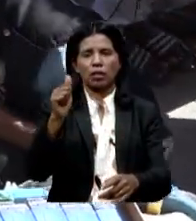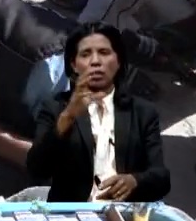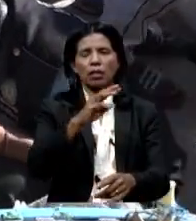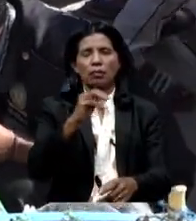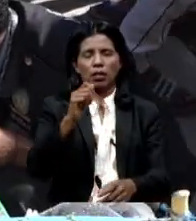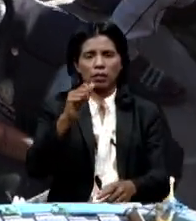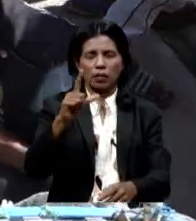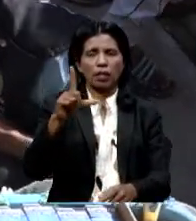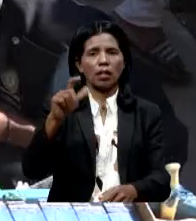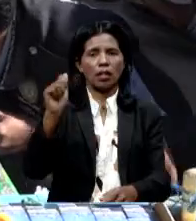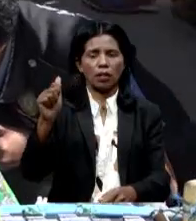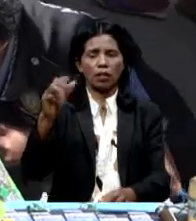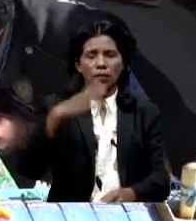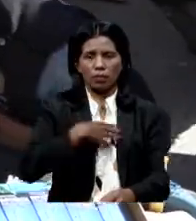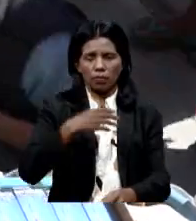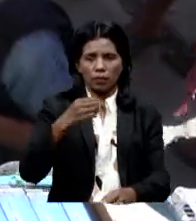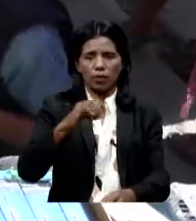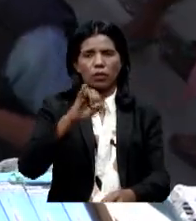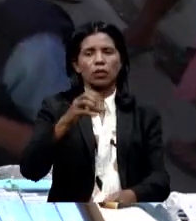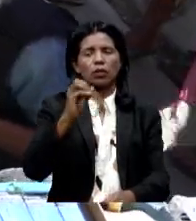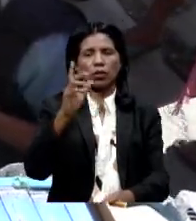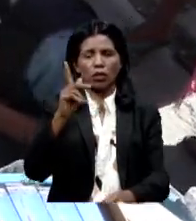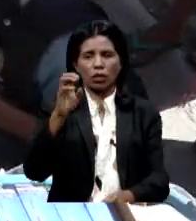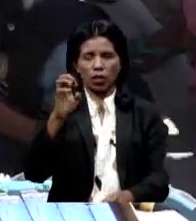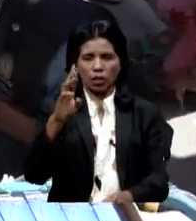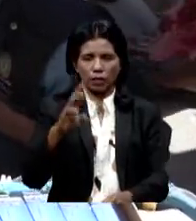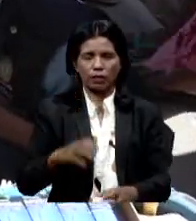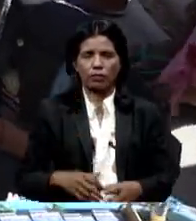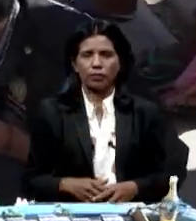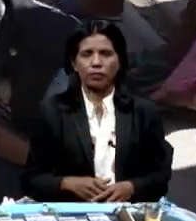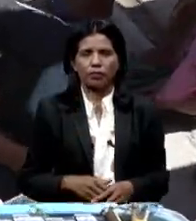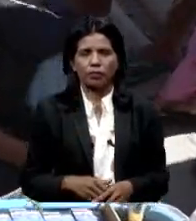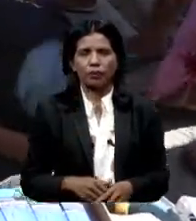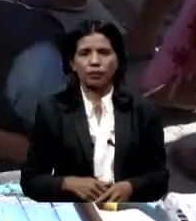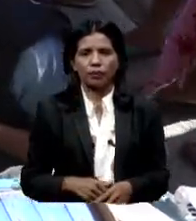El Amutin, Tanus, no Joker Matahari. Laura Xavier, Lamberto da Silva, GMN.